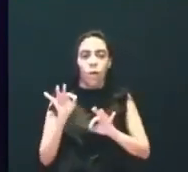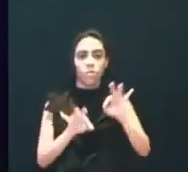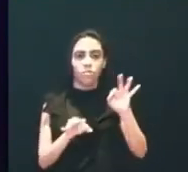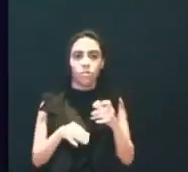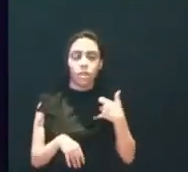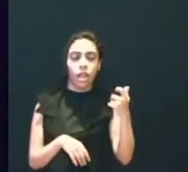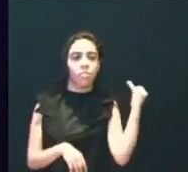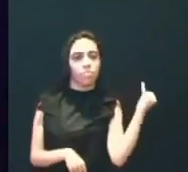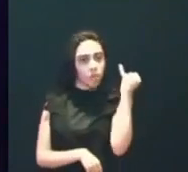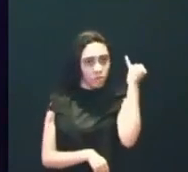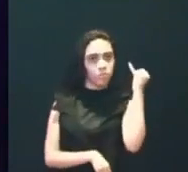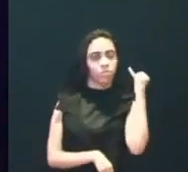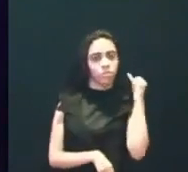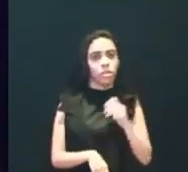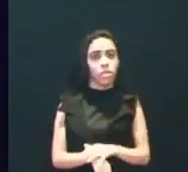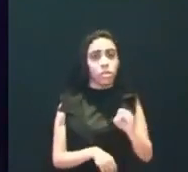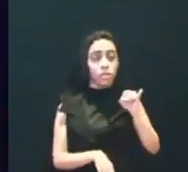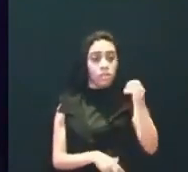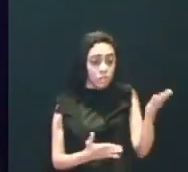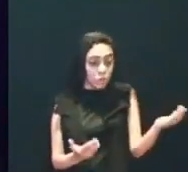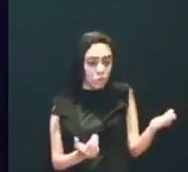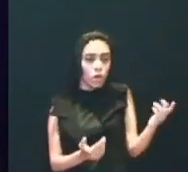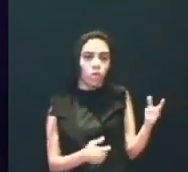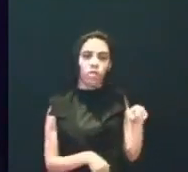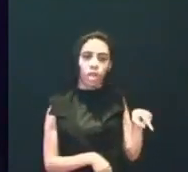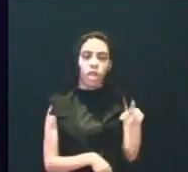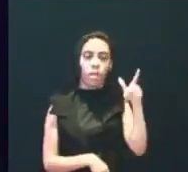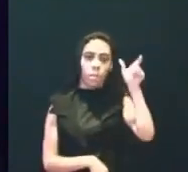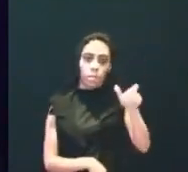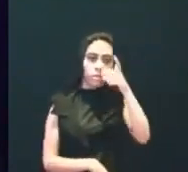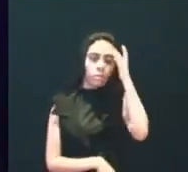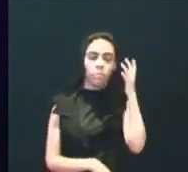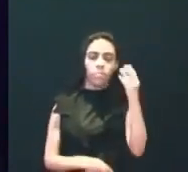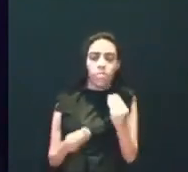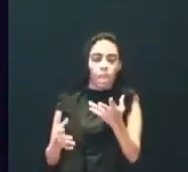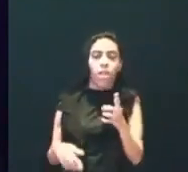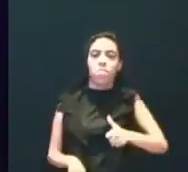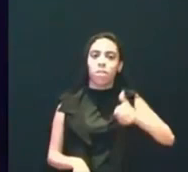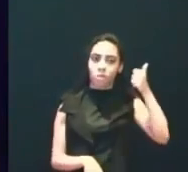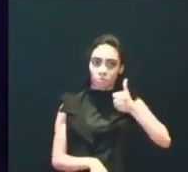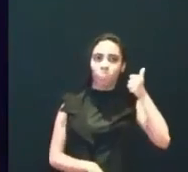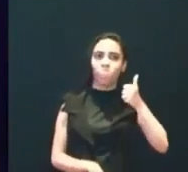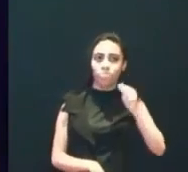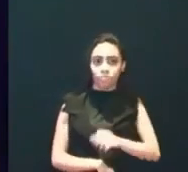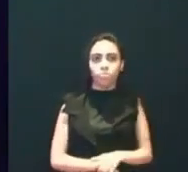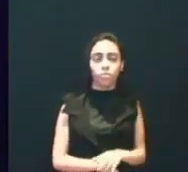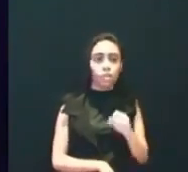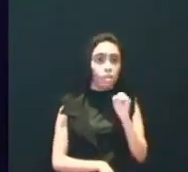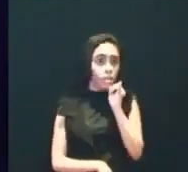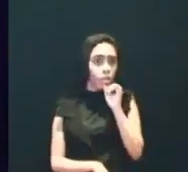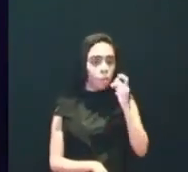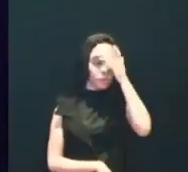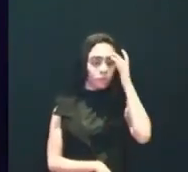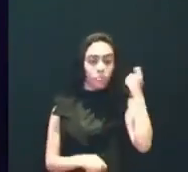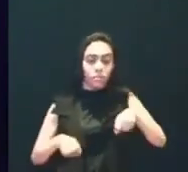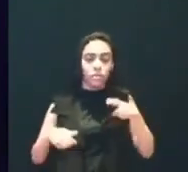é importante. Quanto mais novo o doador, melhor para o paciente. Então, se eu tenho uma pessoa que precisa